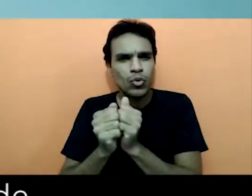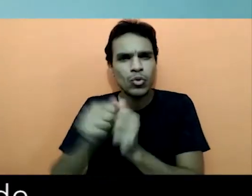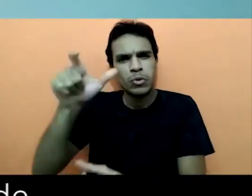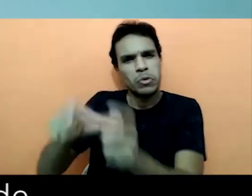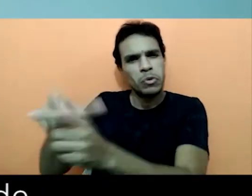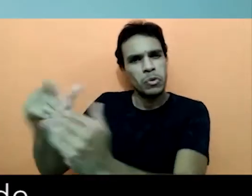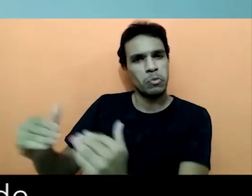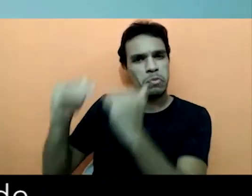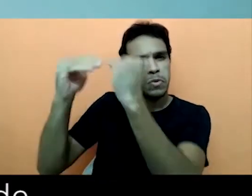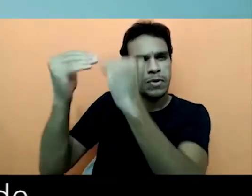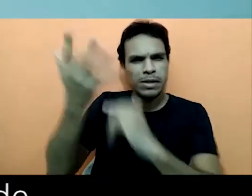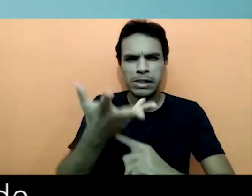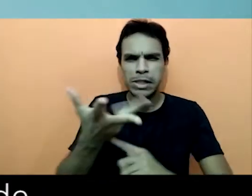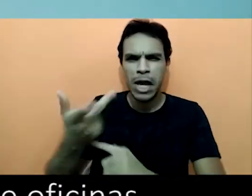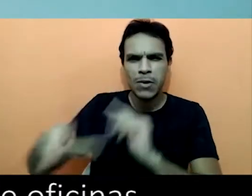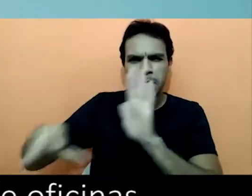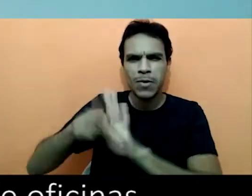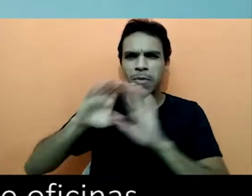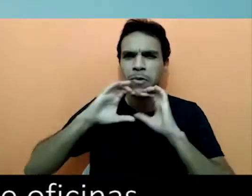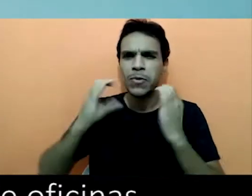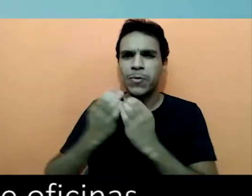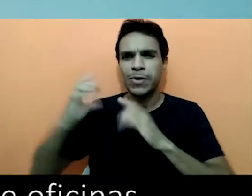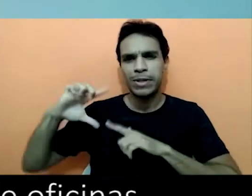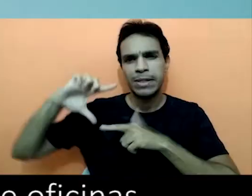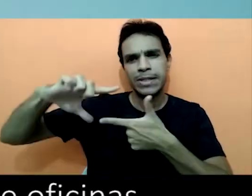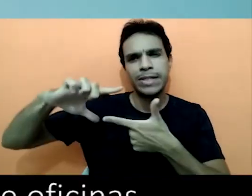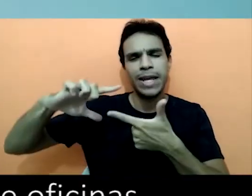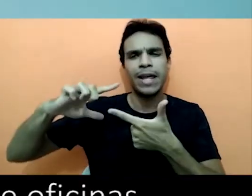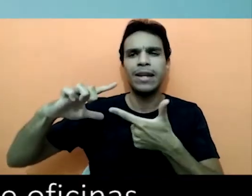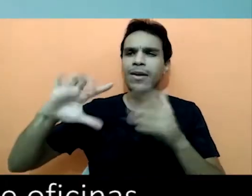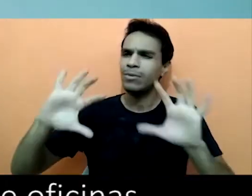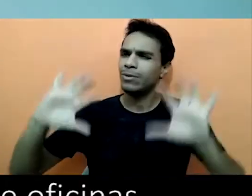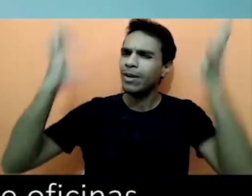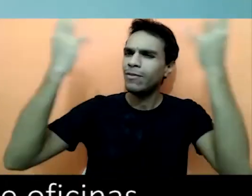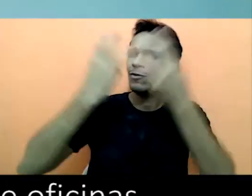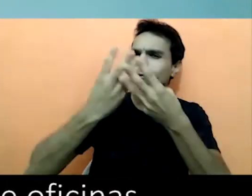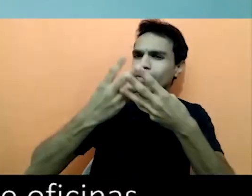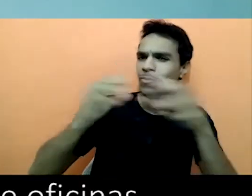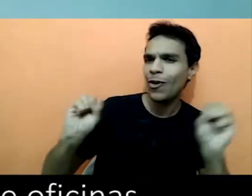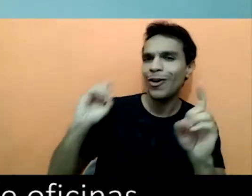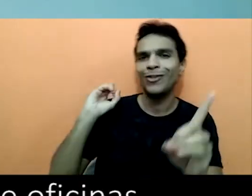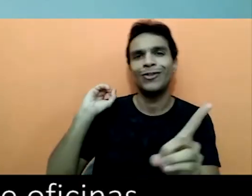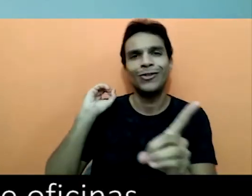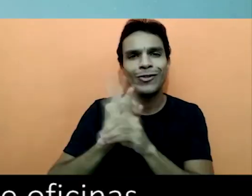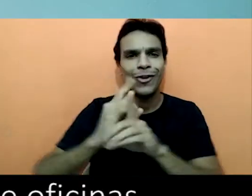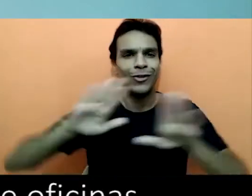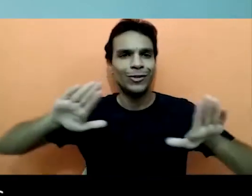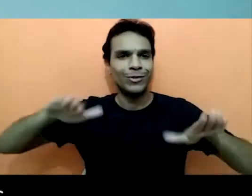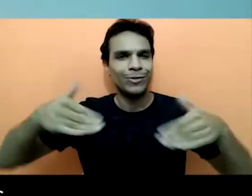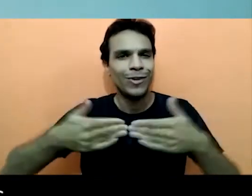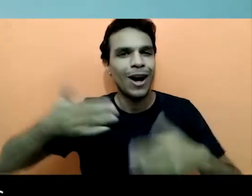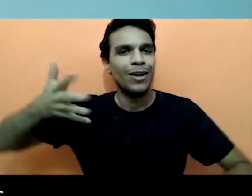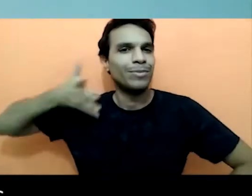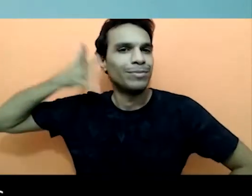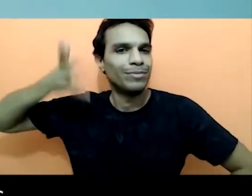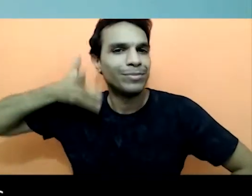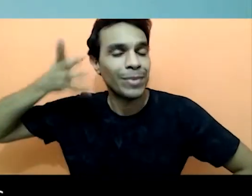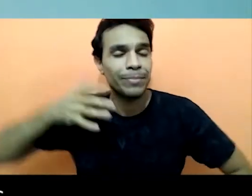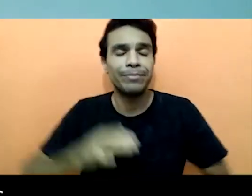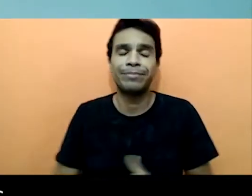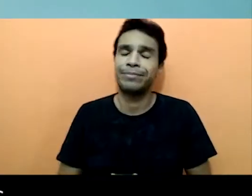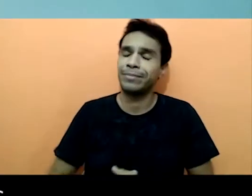ritualizar ações com mestres de comunidades tradicionais por meio de oficinas,